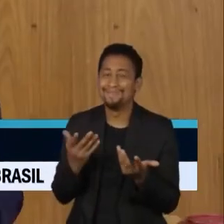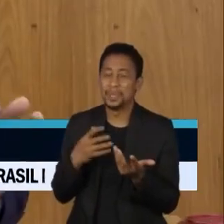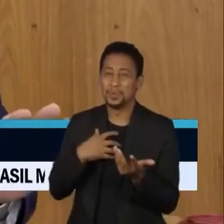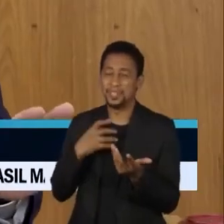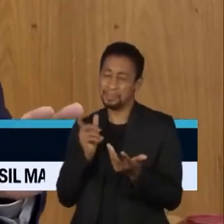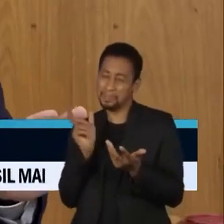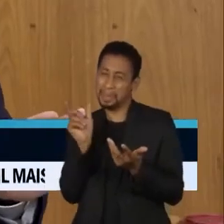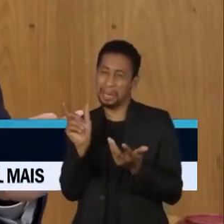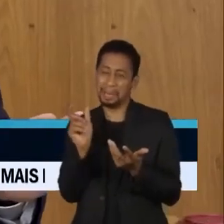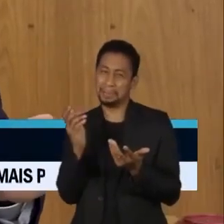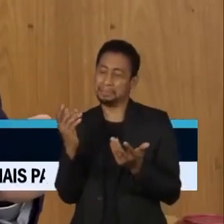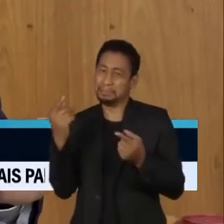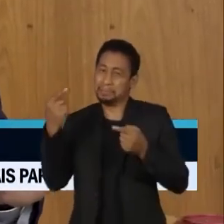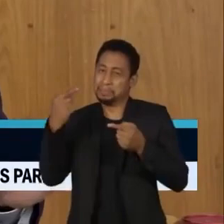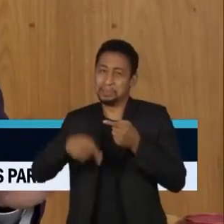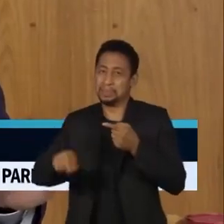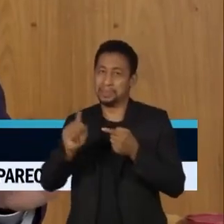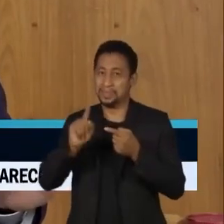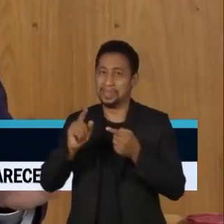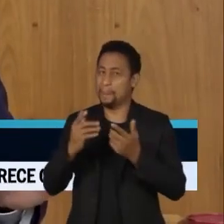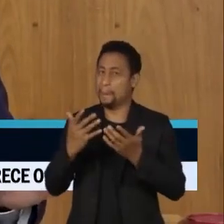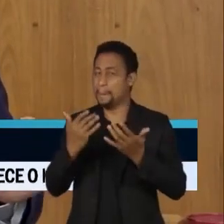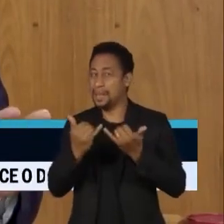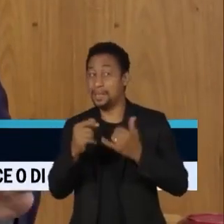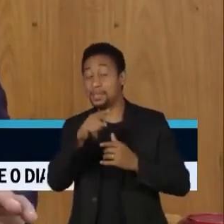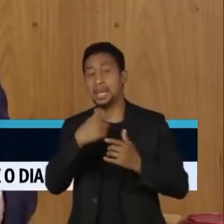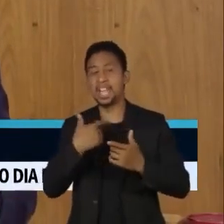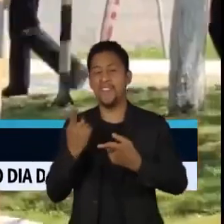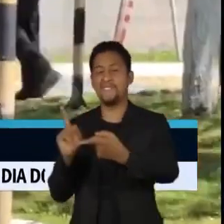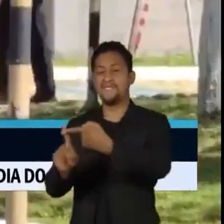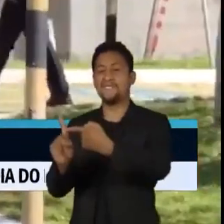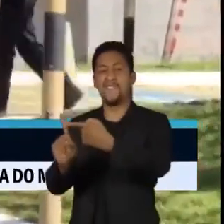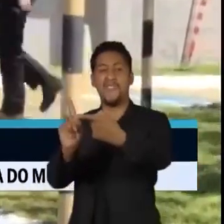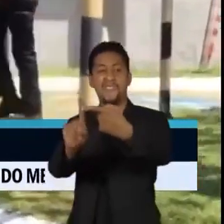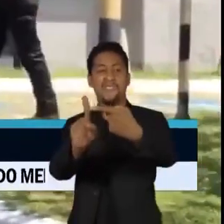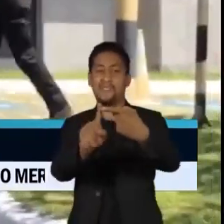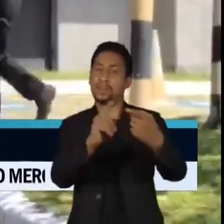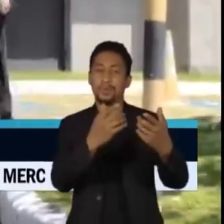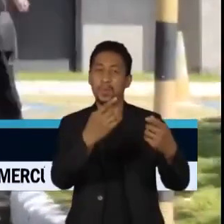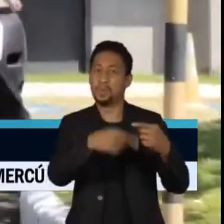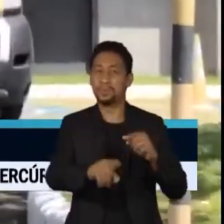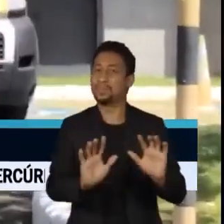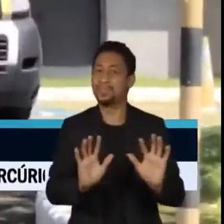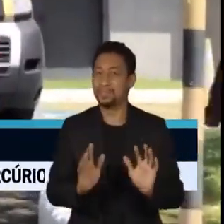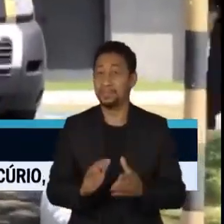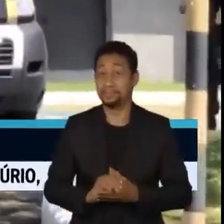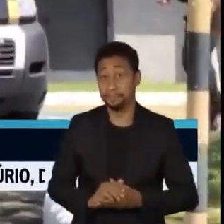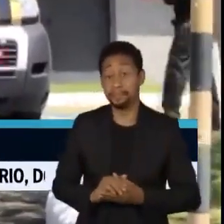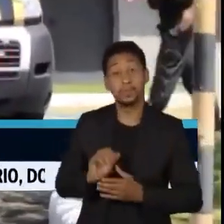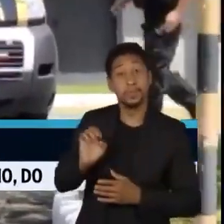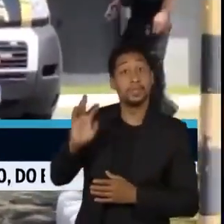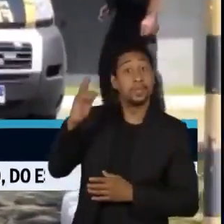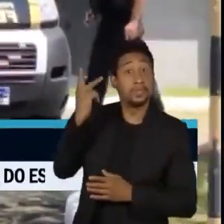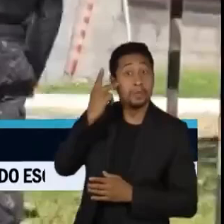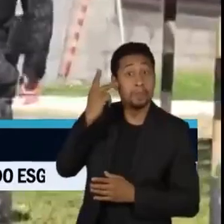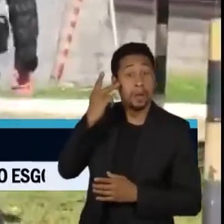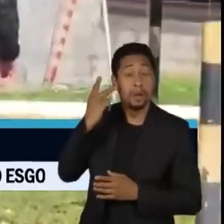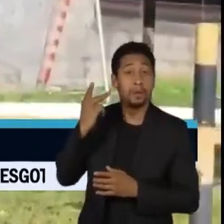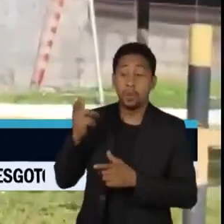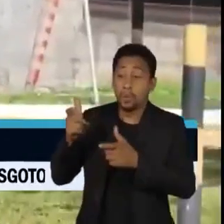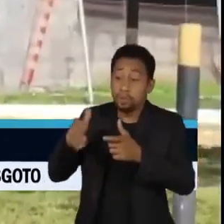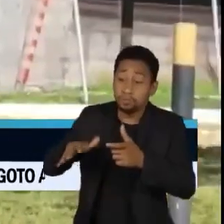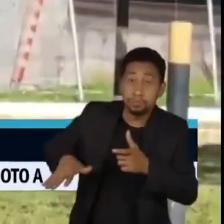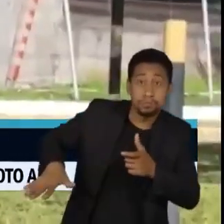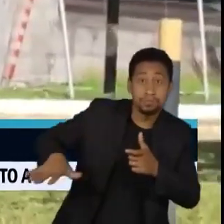a sua motivação para estar no cargo é se vingar de pessoas. Em São Paulo, estado que concentrou a maior parte